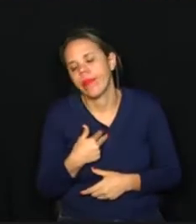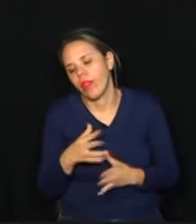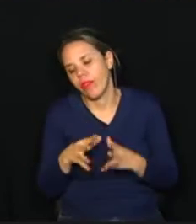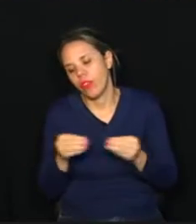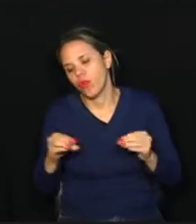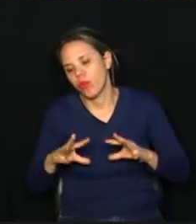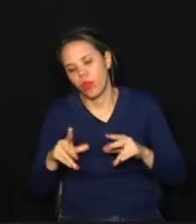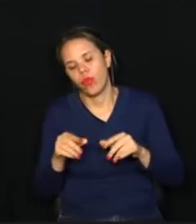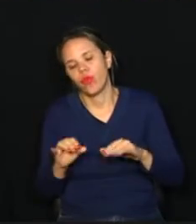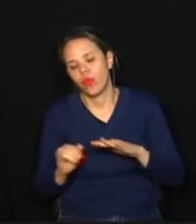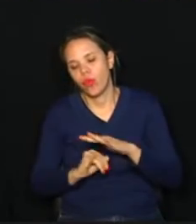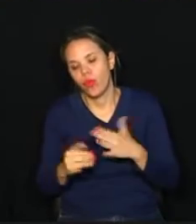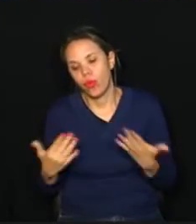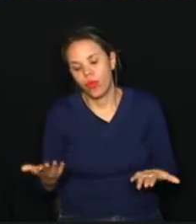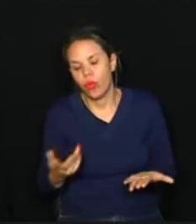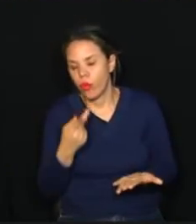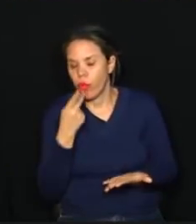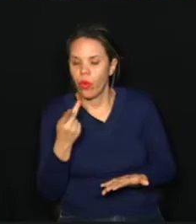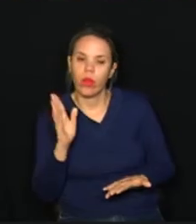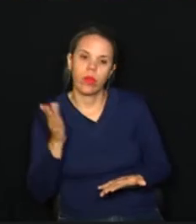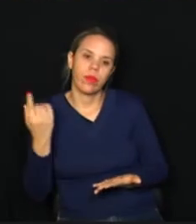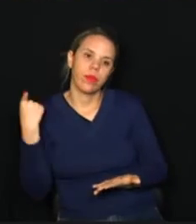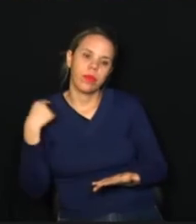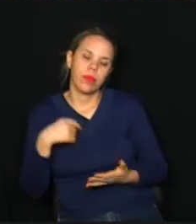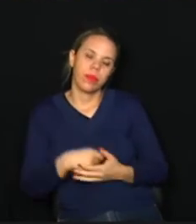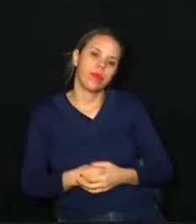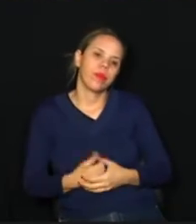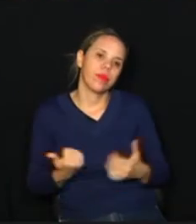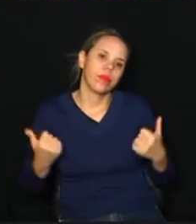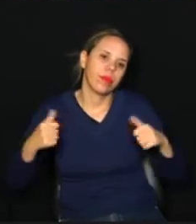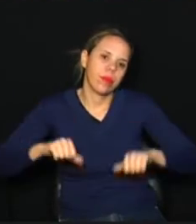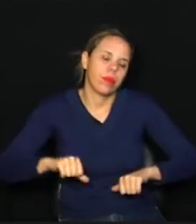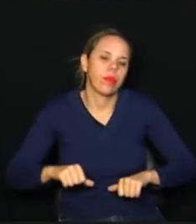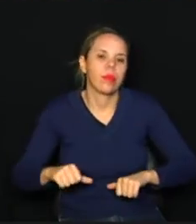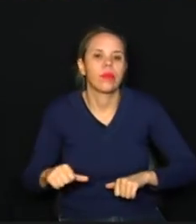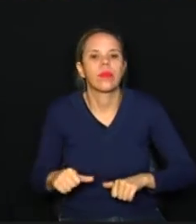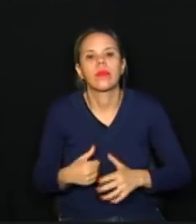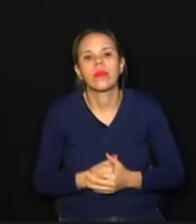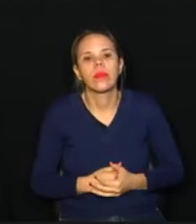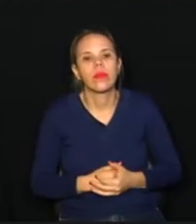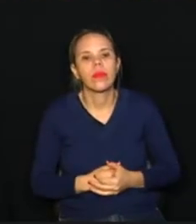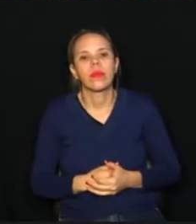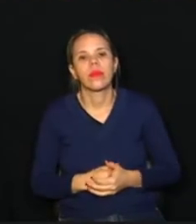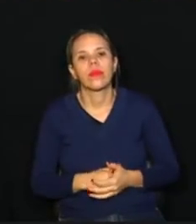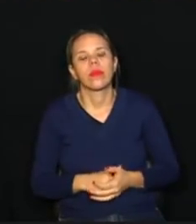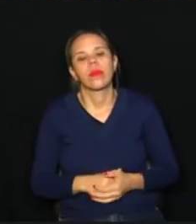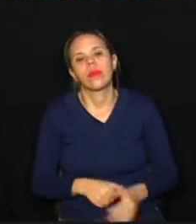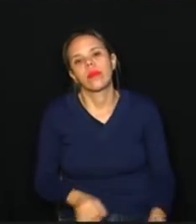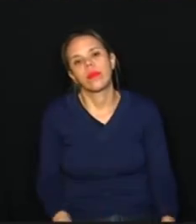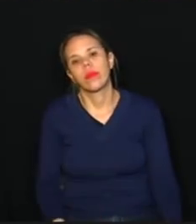né? Como foi dito já, pior do que a extinção